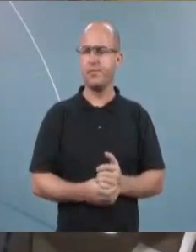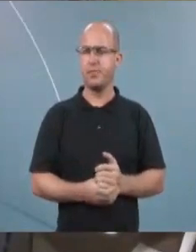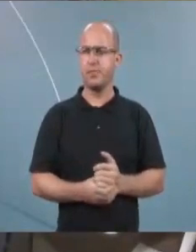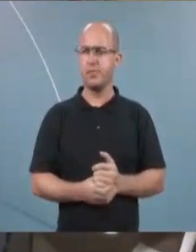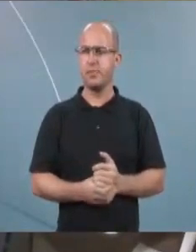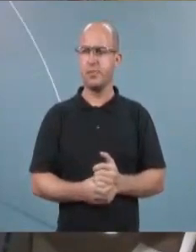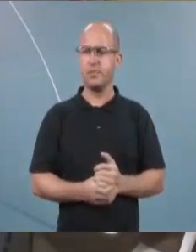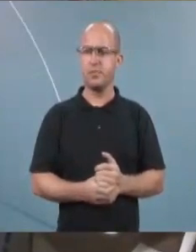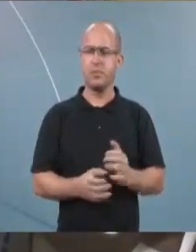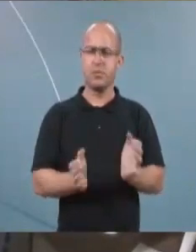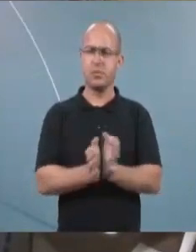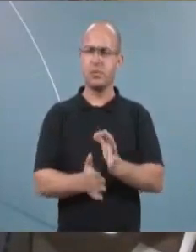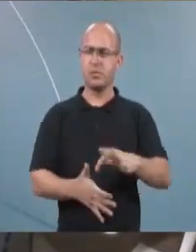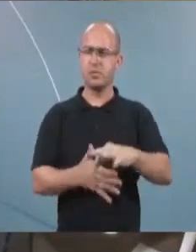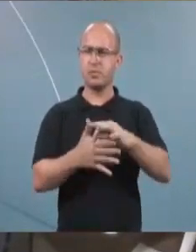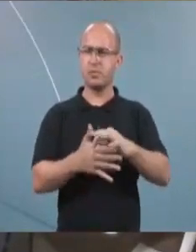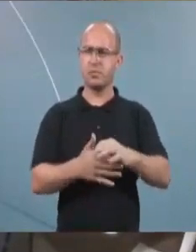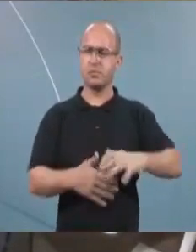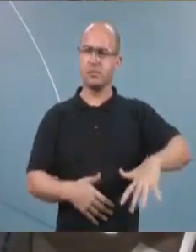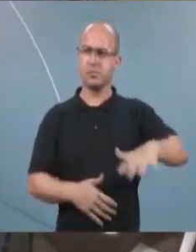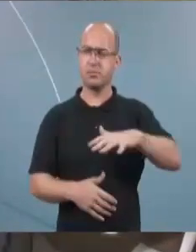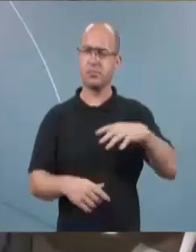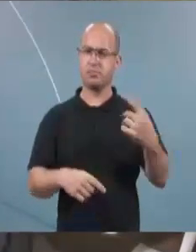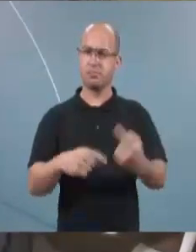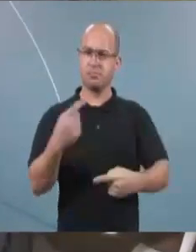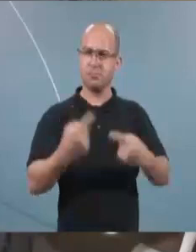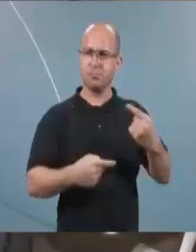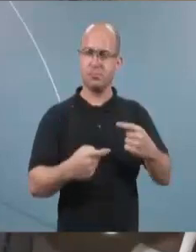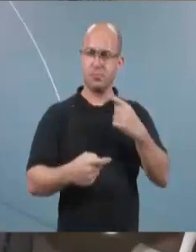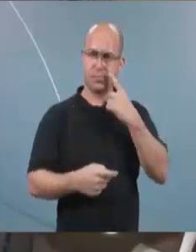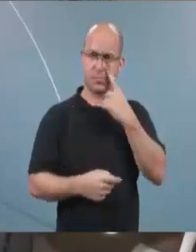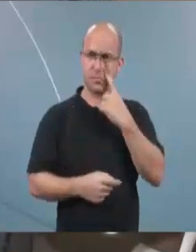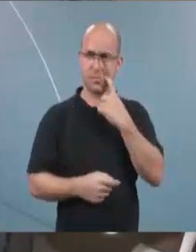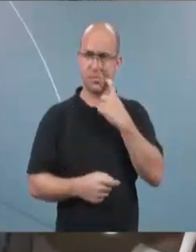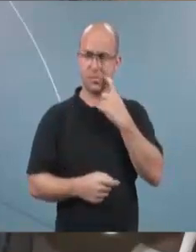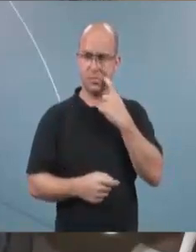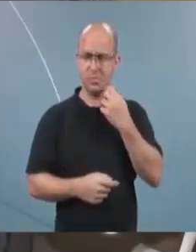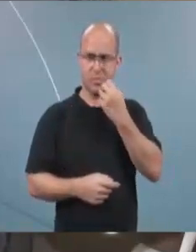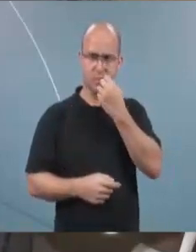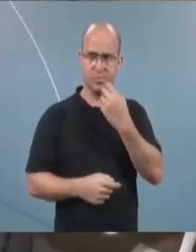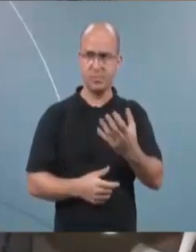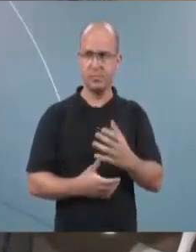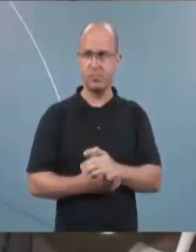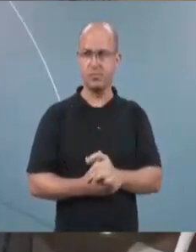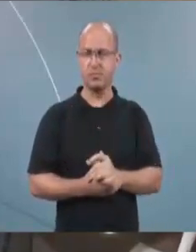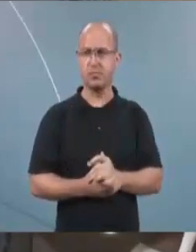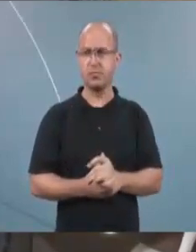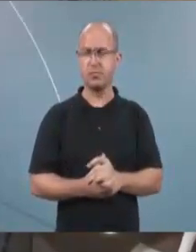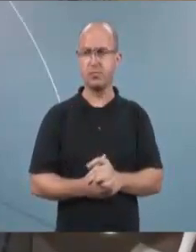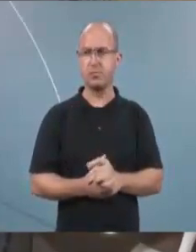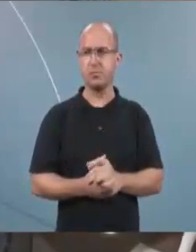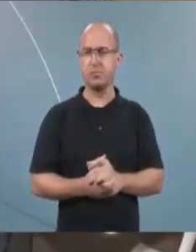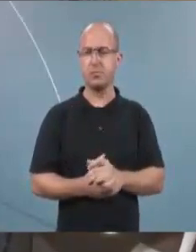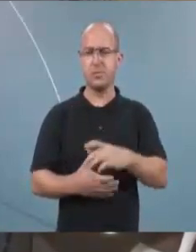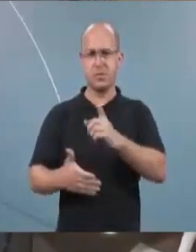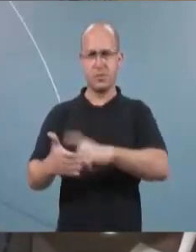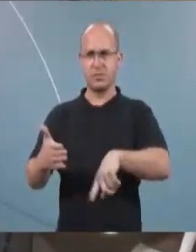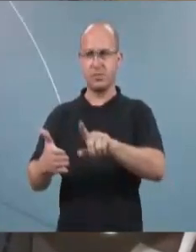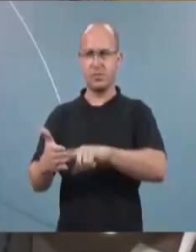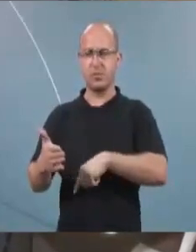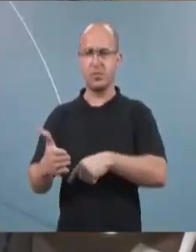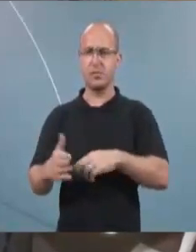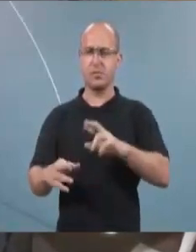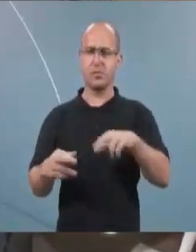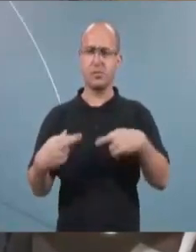públicas pro colegiado de L Porque lá é um ambiente muito político e não era bom que a gente tivesse a possibilidade de vetar sessão